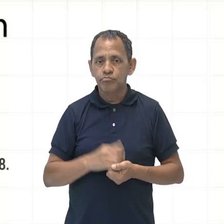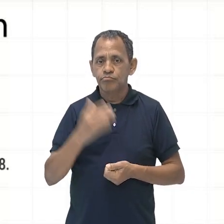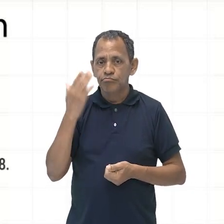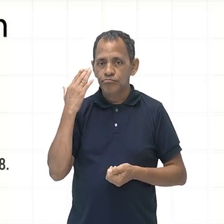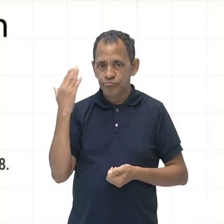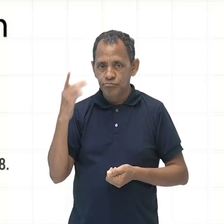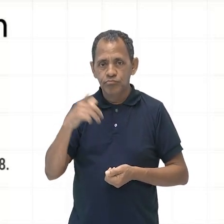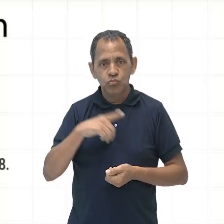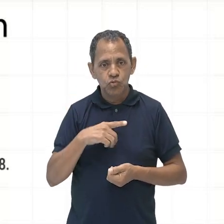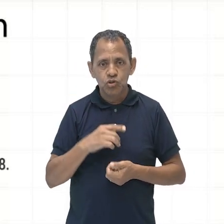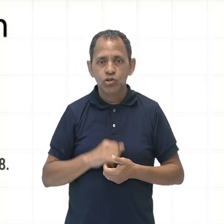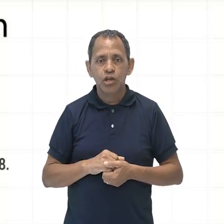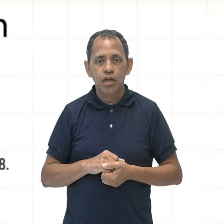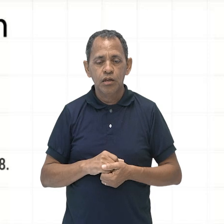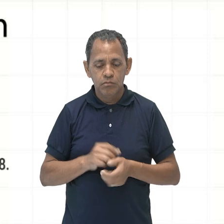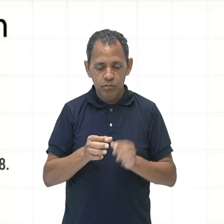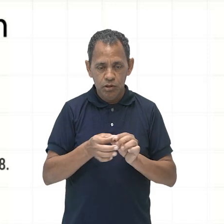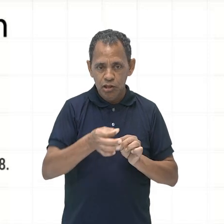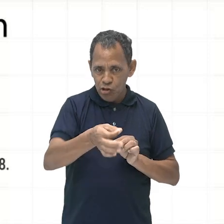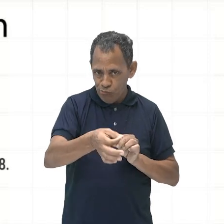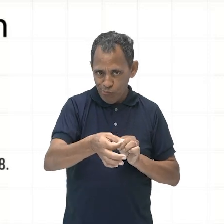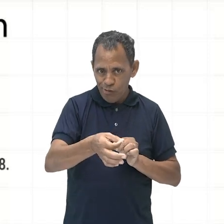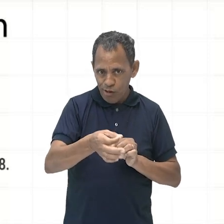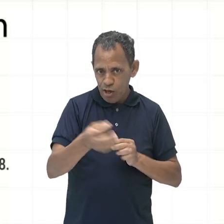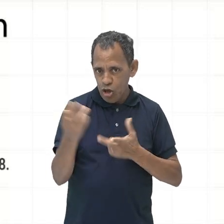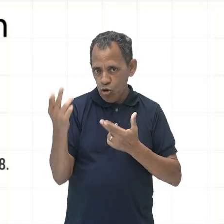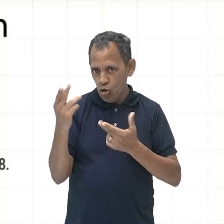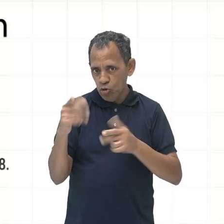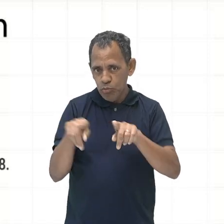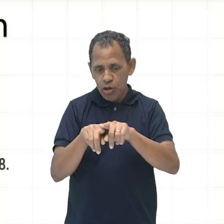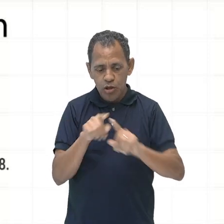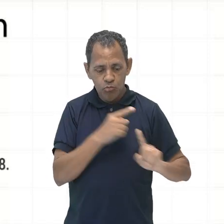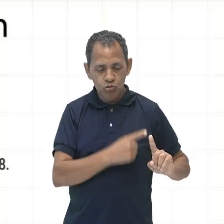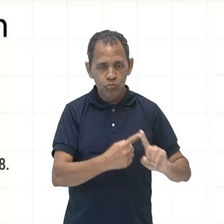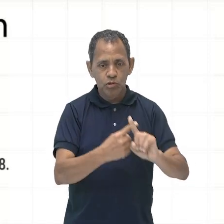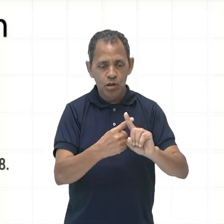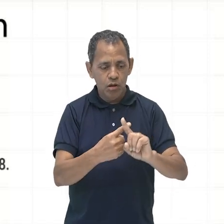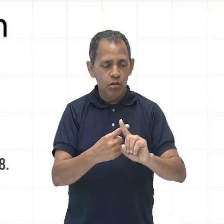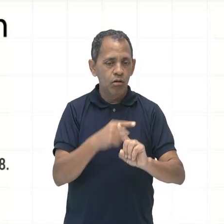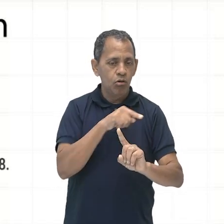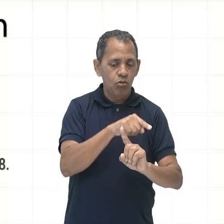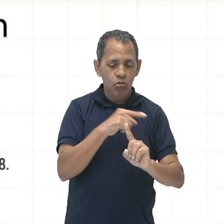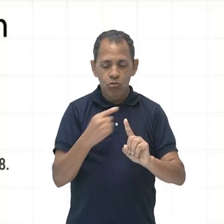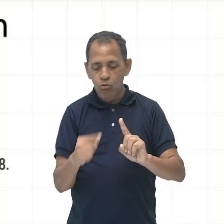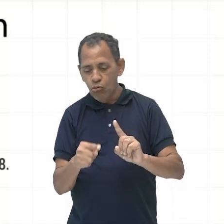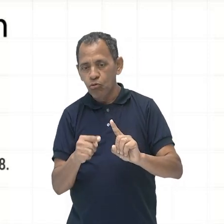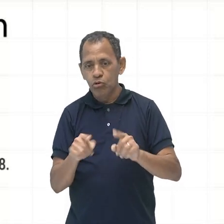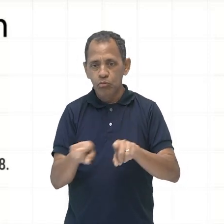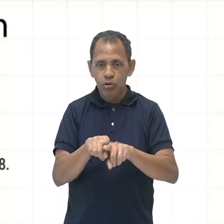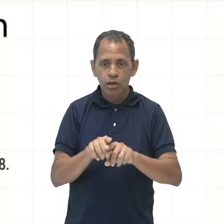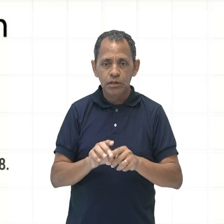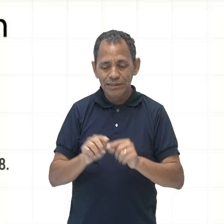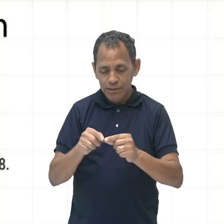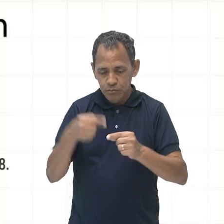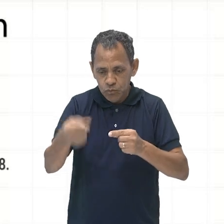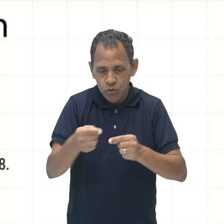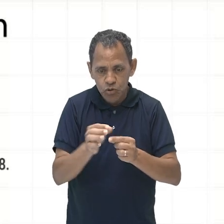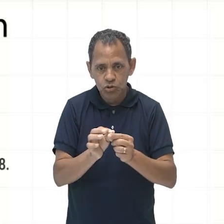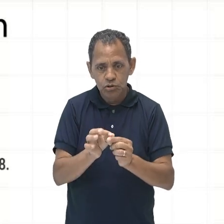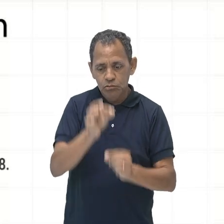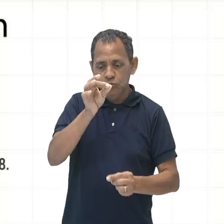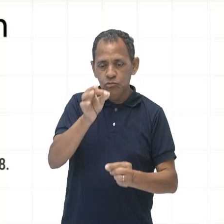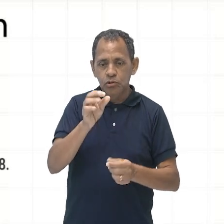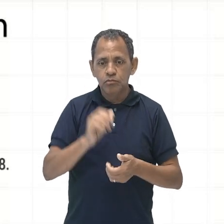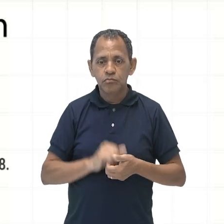mesmas medidas, é só multiplicar um pelo outro. E depois que eu encontrar a área dessa base, eu multiplico pela altura, que por acaso também